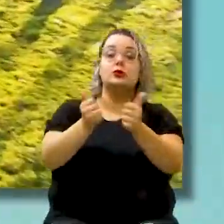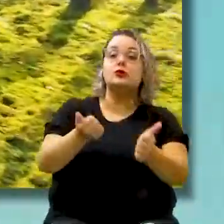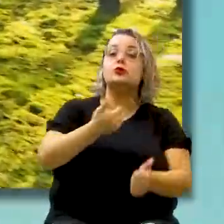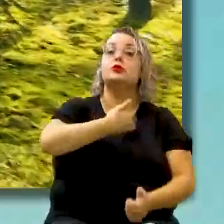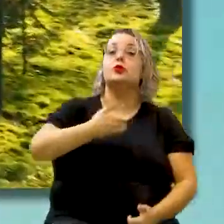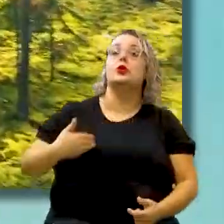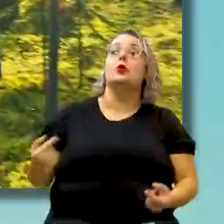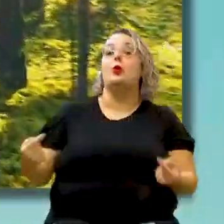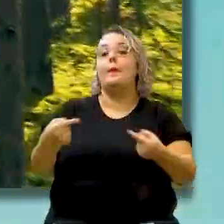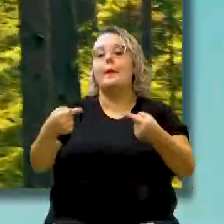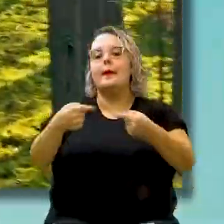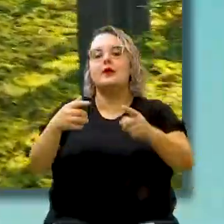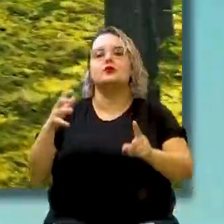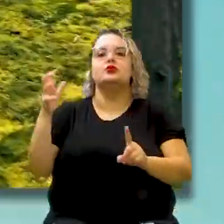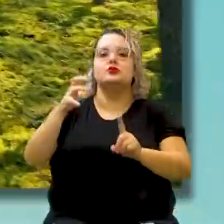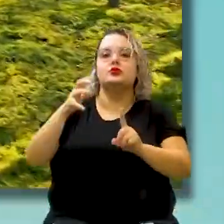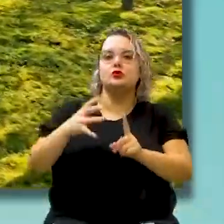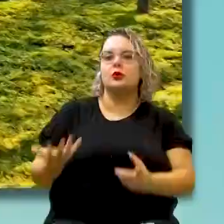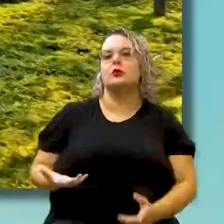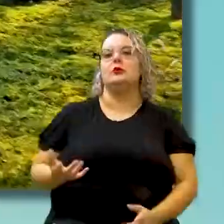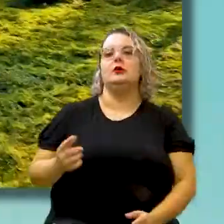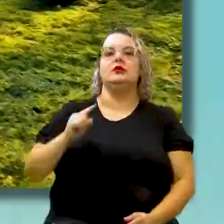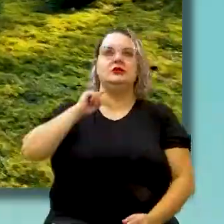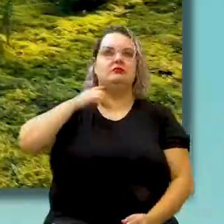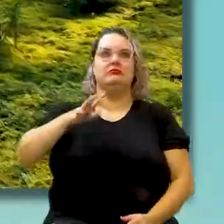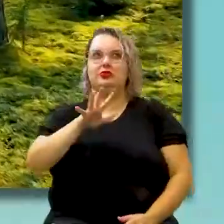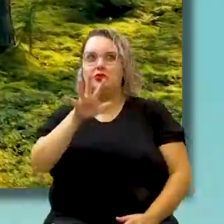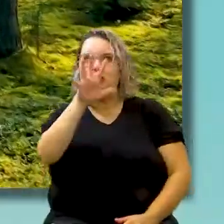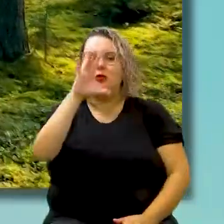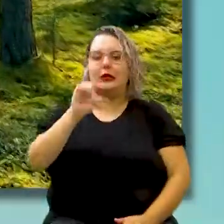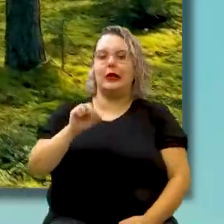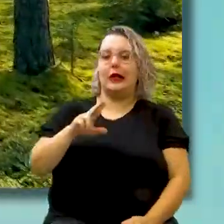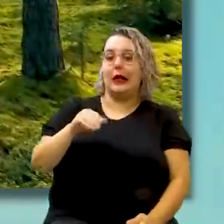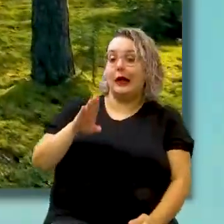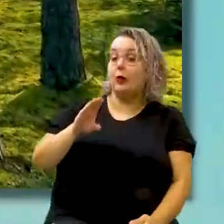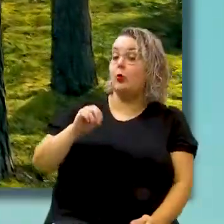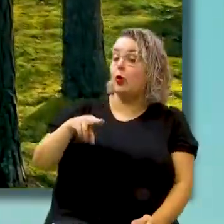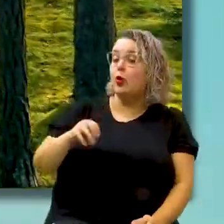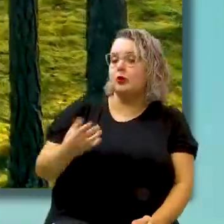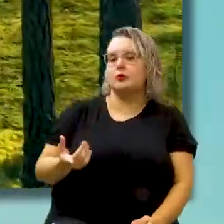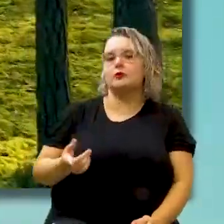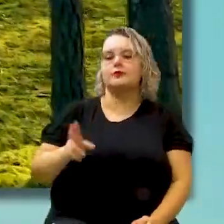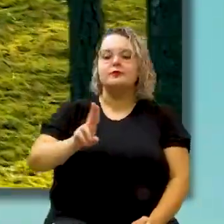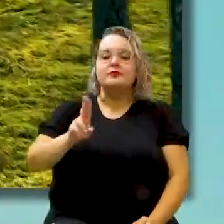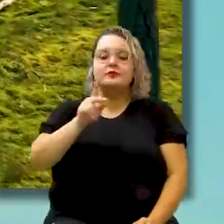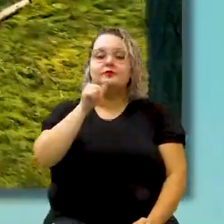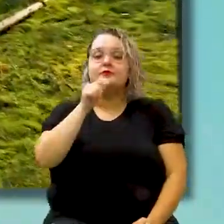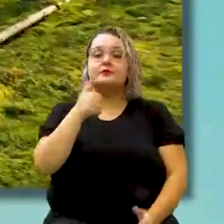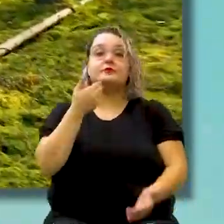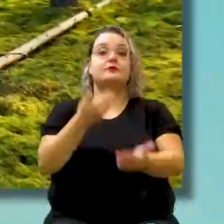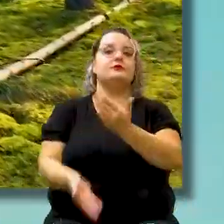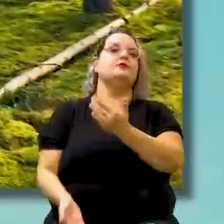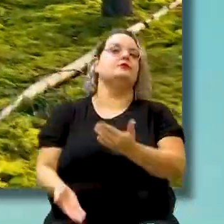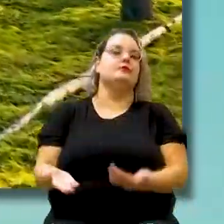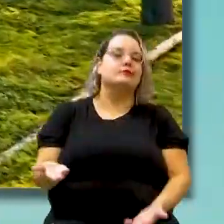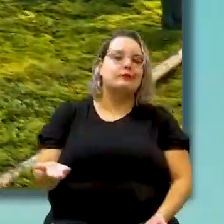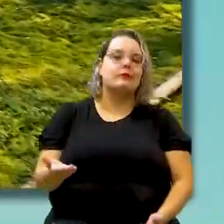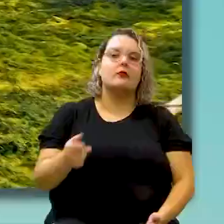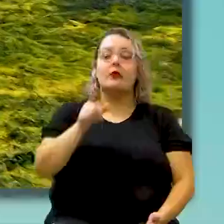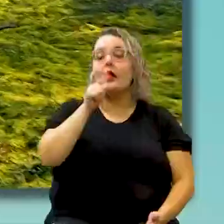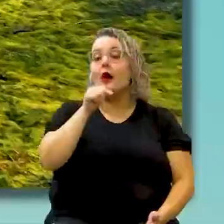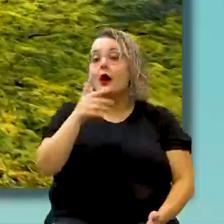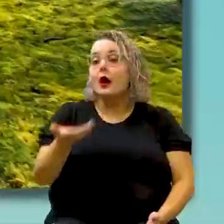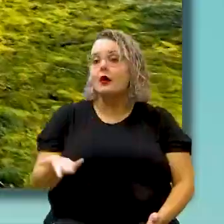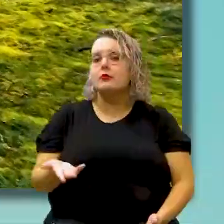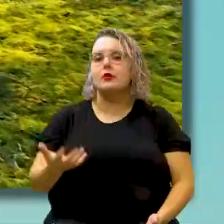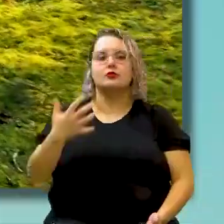com transportes com menos impacto na produção de carbono, uma maneira de eu usar a água sem desperdiçar tanto volume